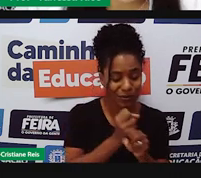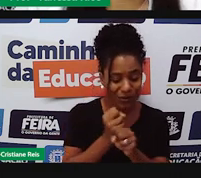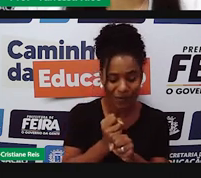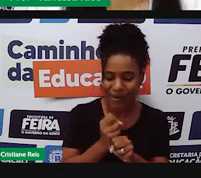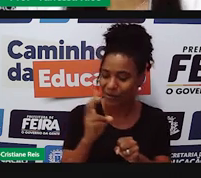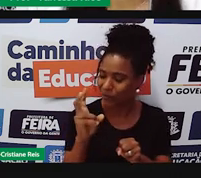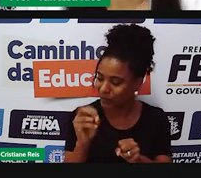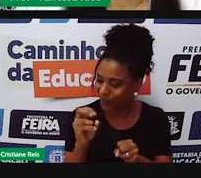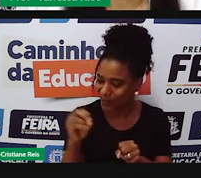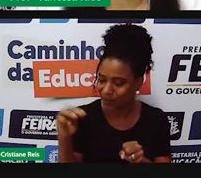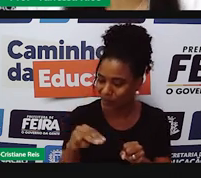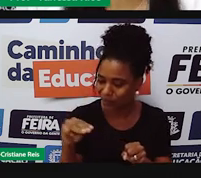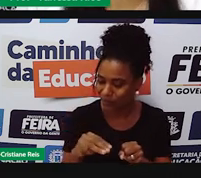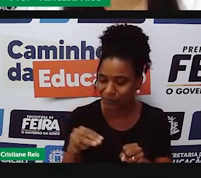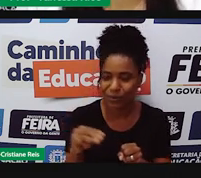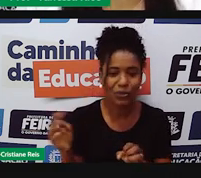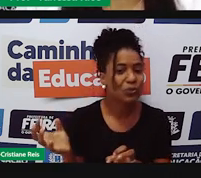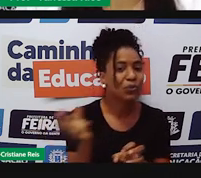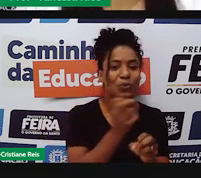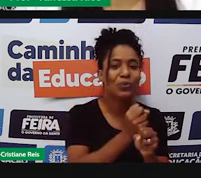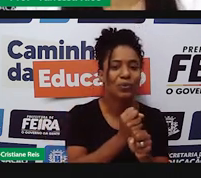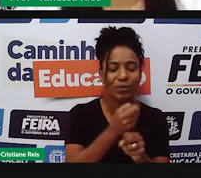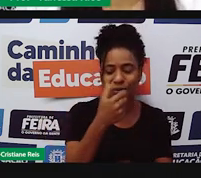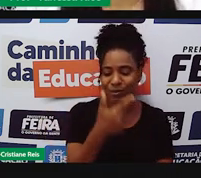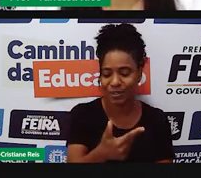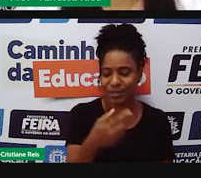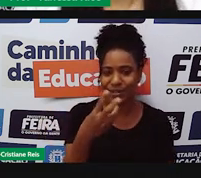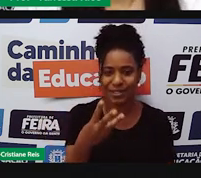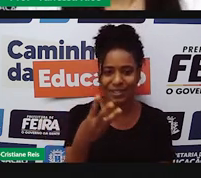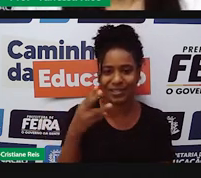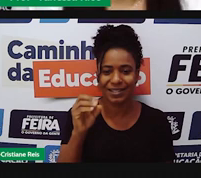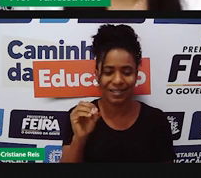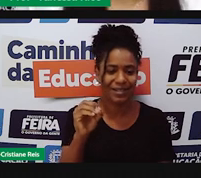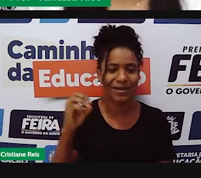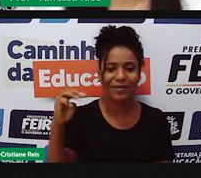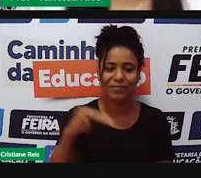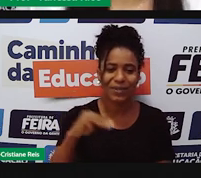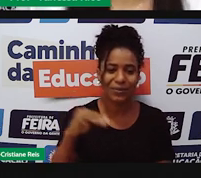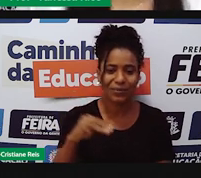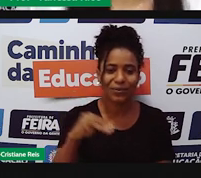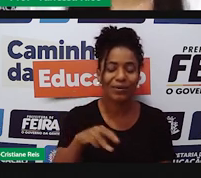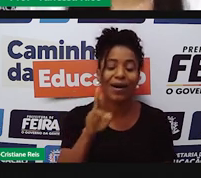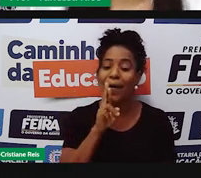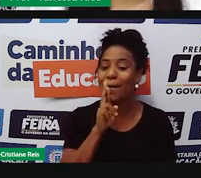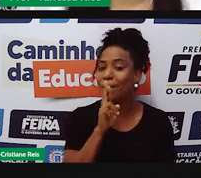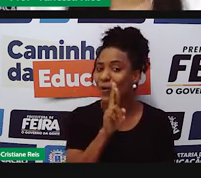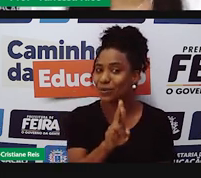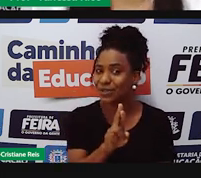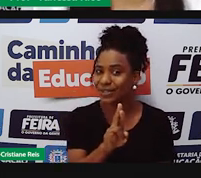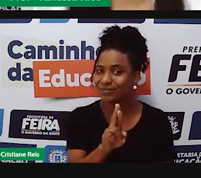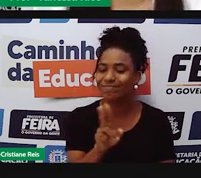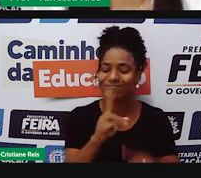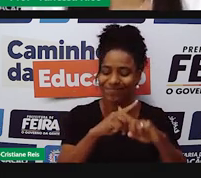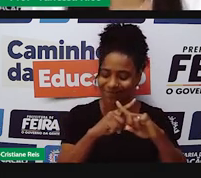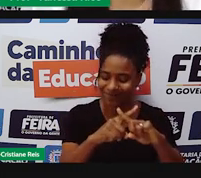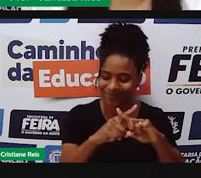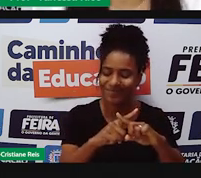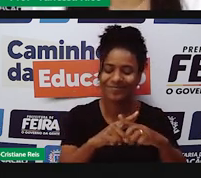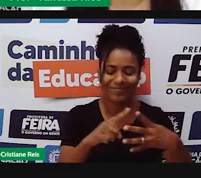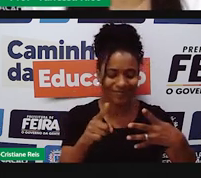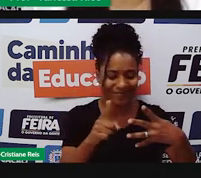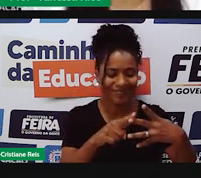o total de 230 minutos. Qual a resposta que eu vou marcar? Ó, a